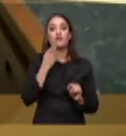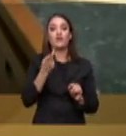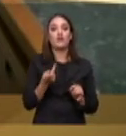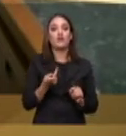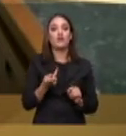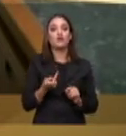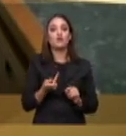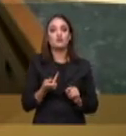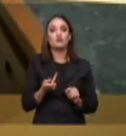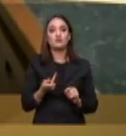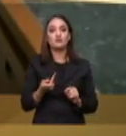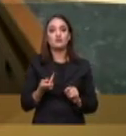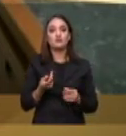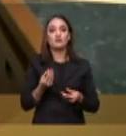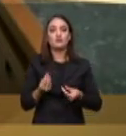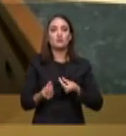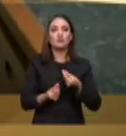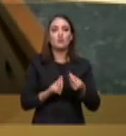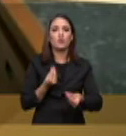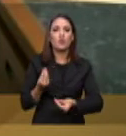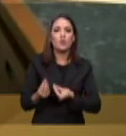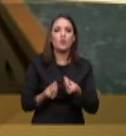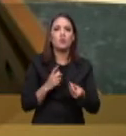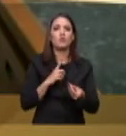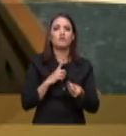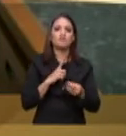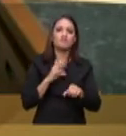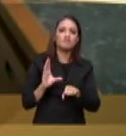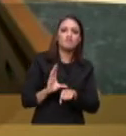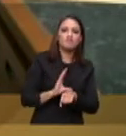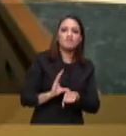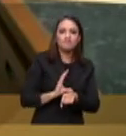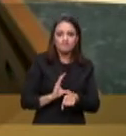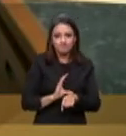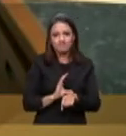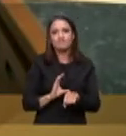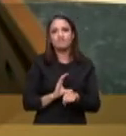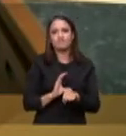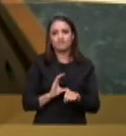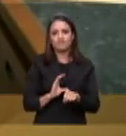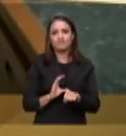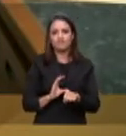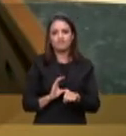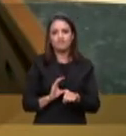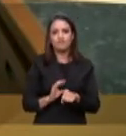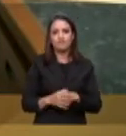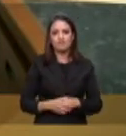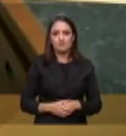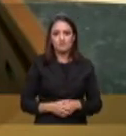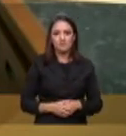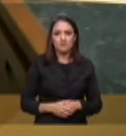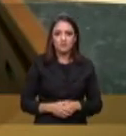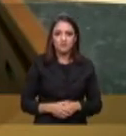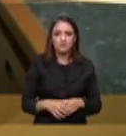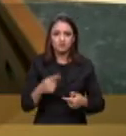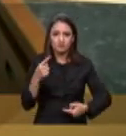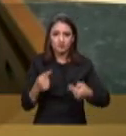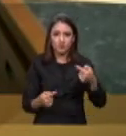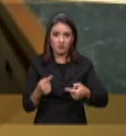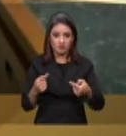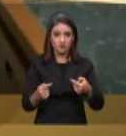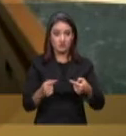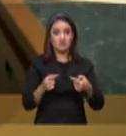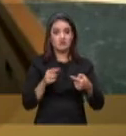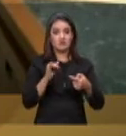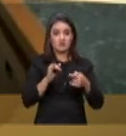ainda validade constitucional, que é isto o processo de inconstitucionalização. Não se pôs em discussão se a norma valia ou